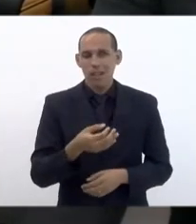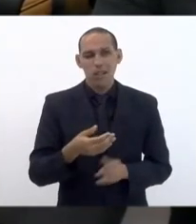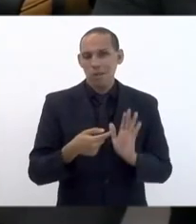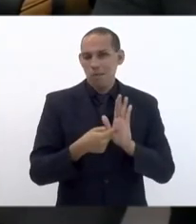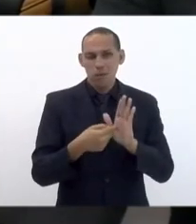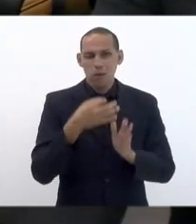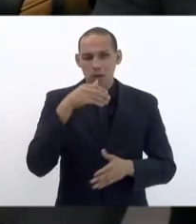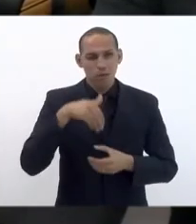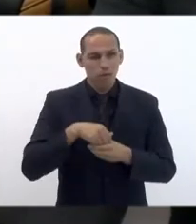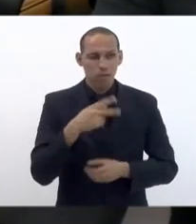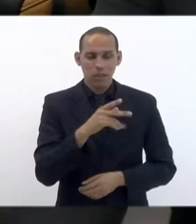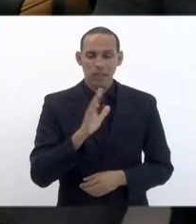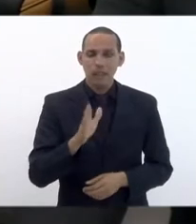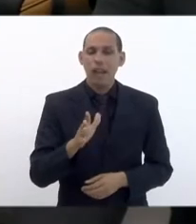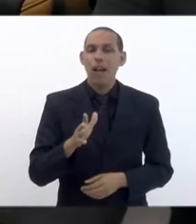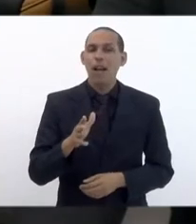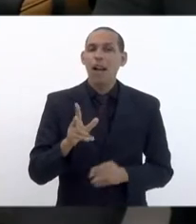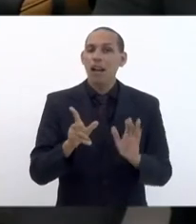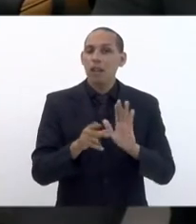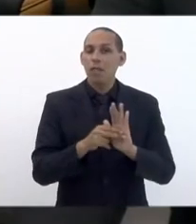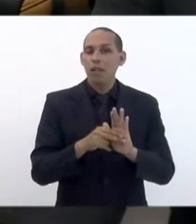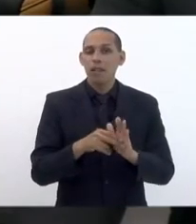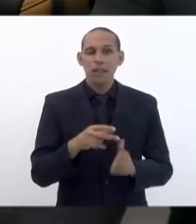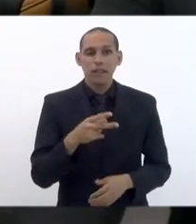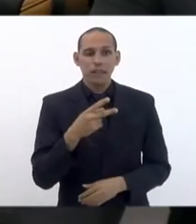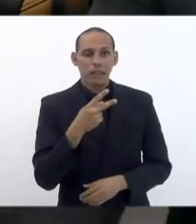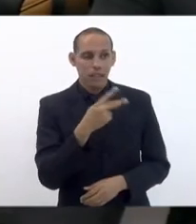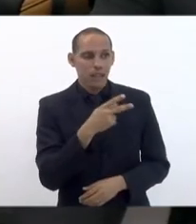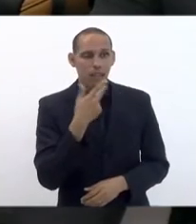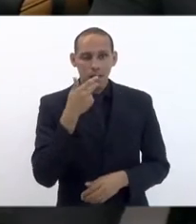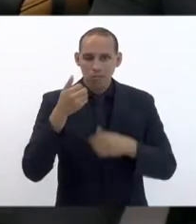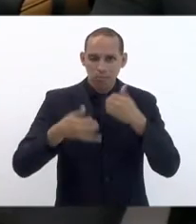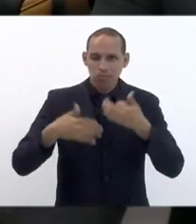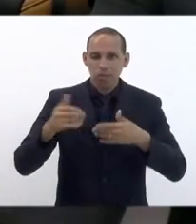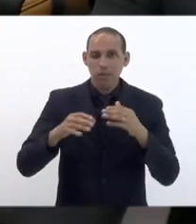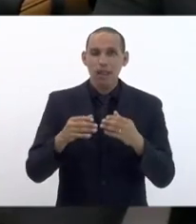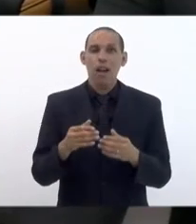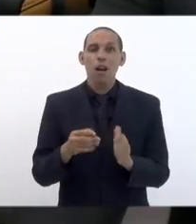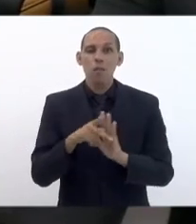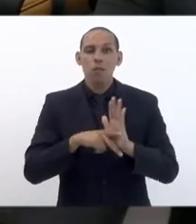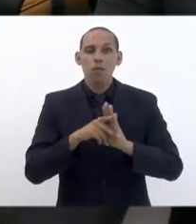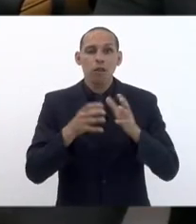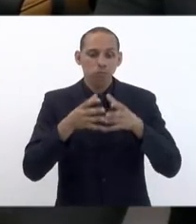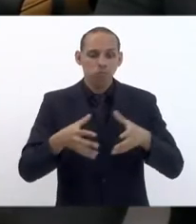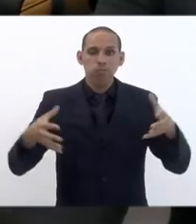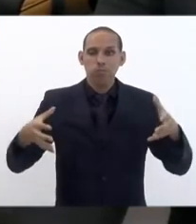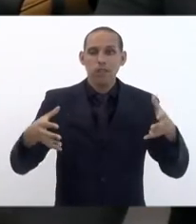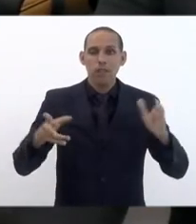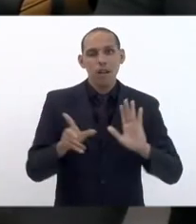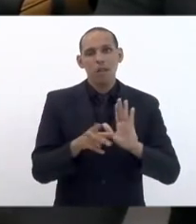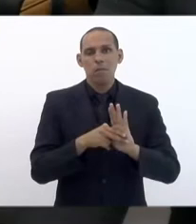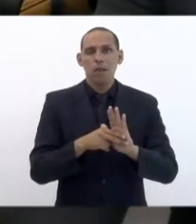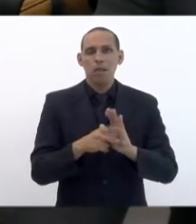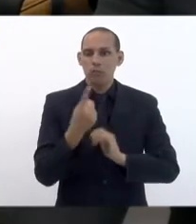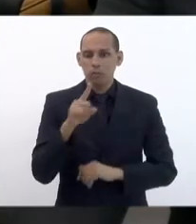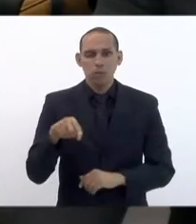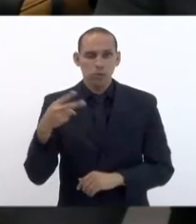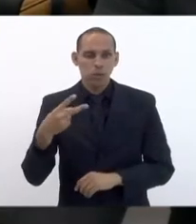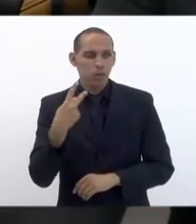voto, são no sentido de ampliar o projeto. Então, muito, muito boas as emendas do deputado Luiz